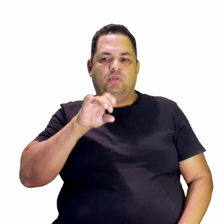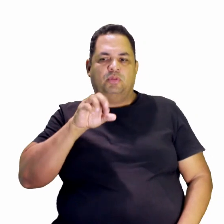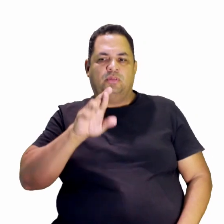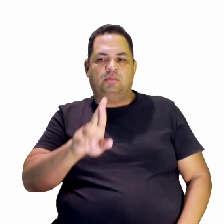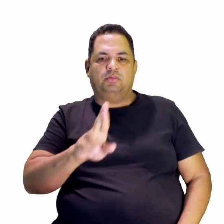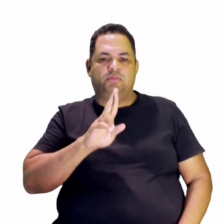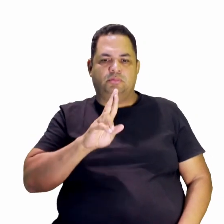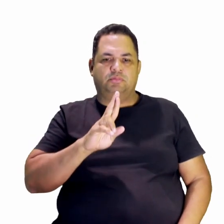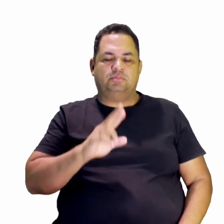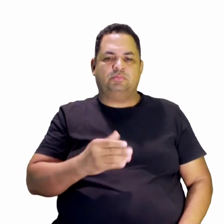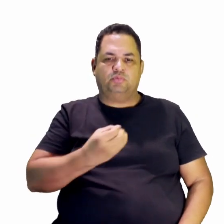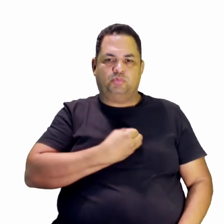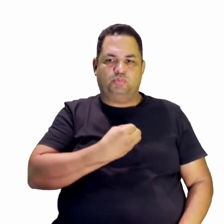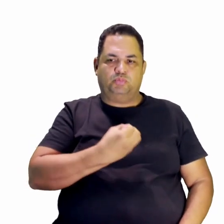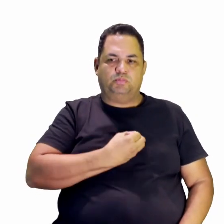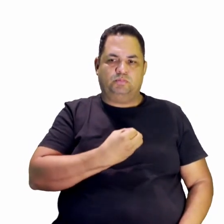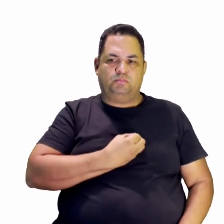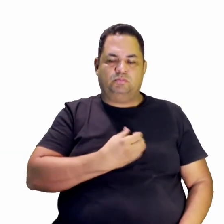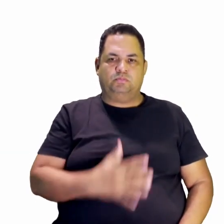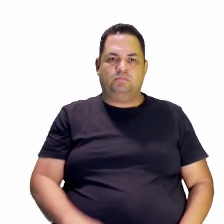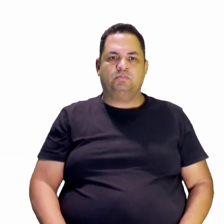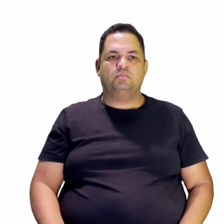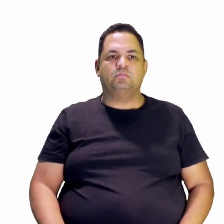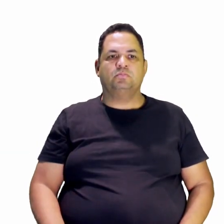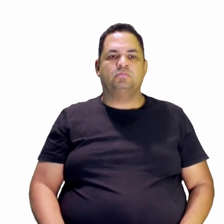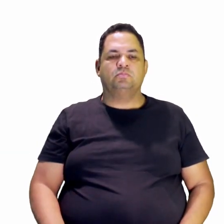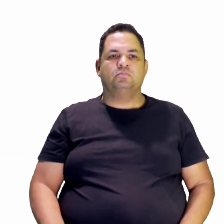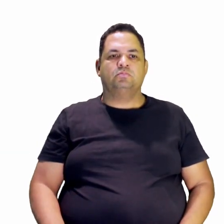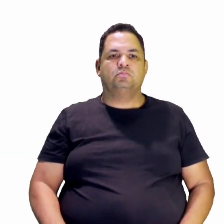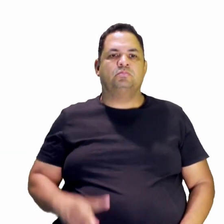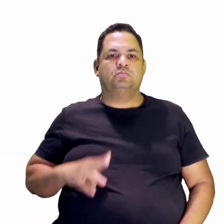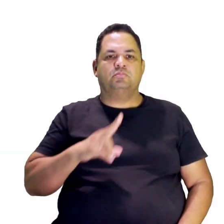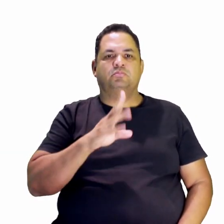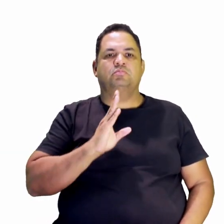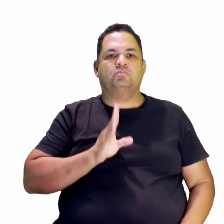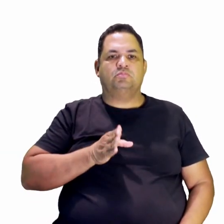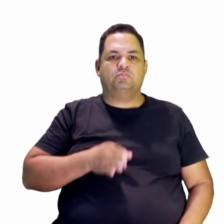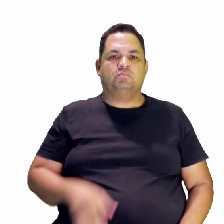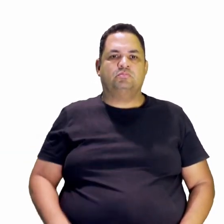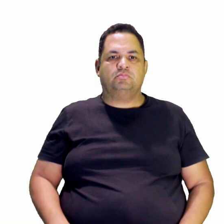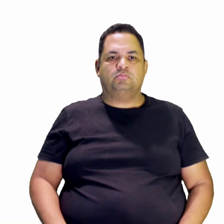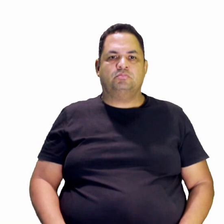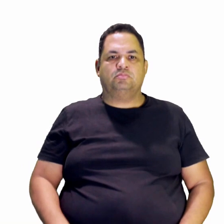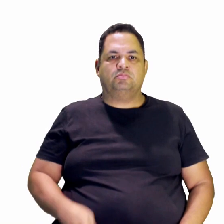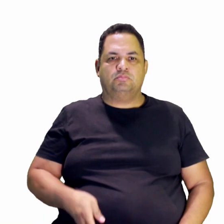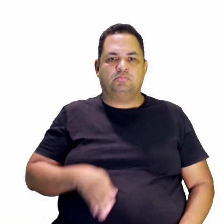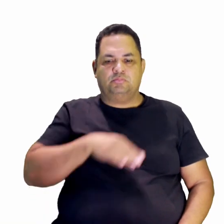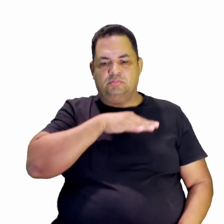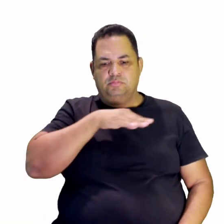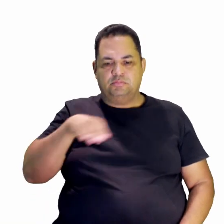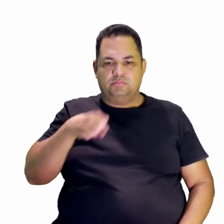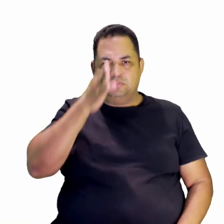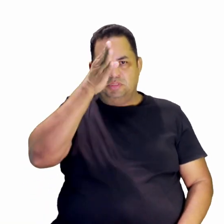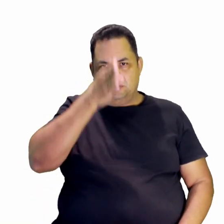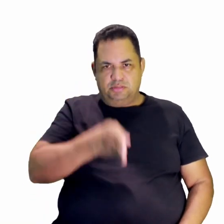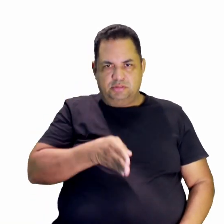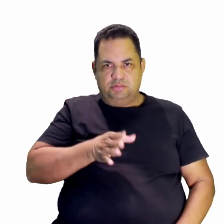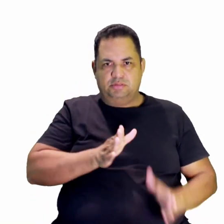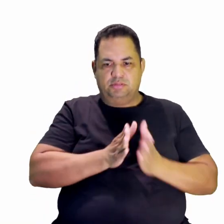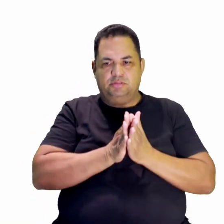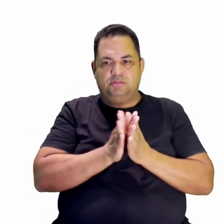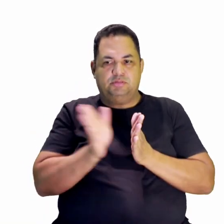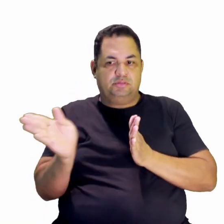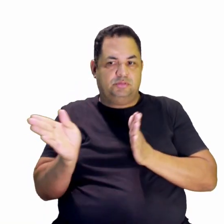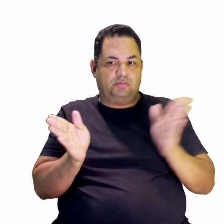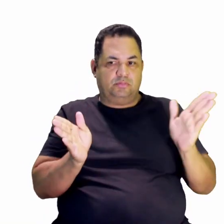o valor numérico dele, ok? Forças de mesma direção e sentidos opostos. Agora nós temos uma